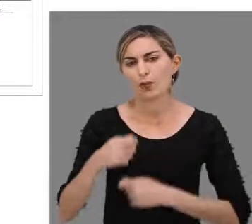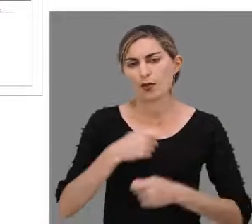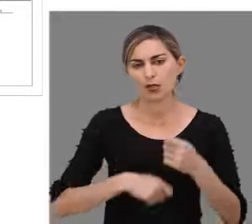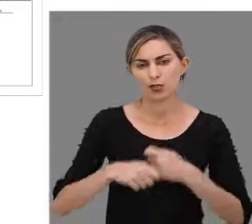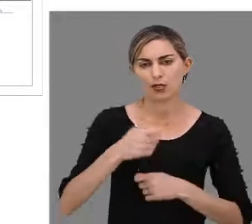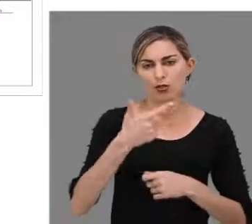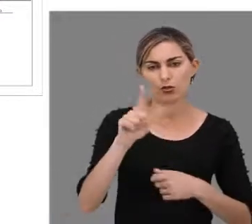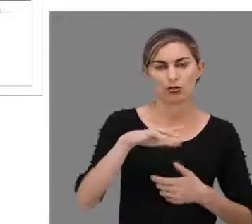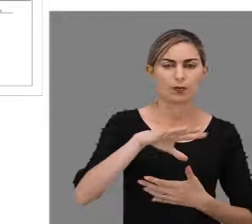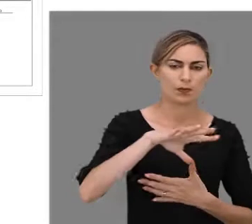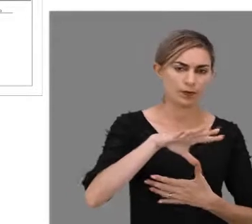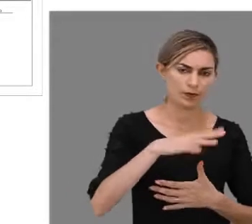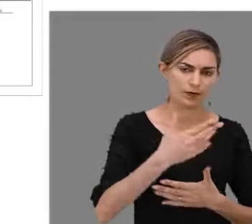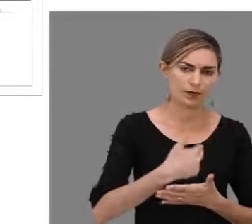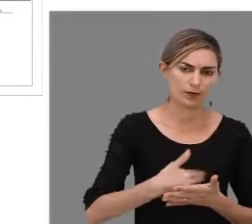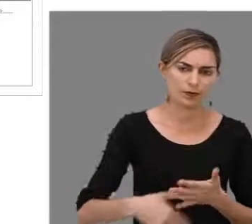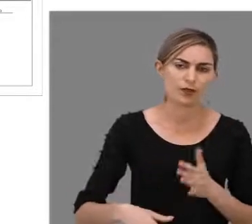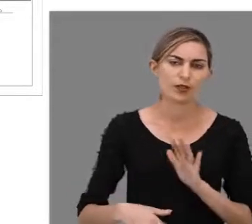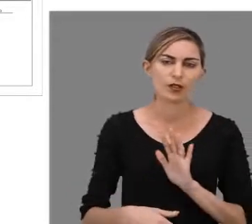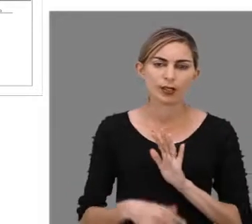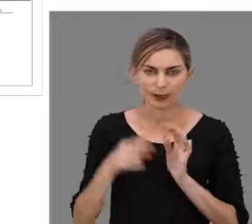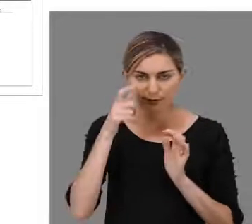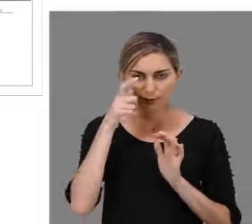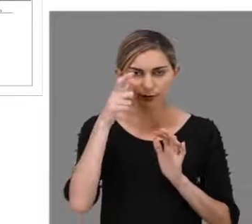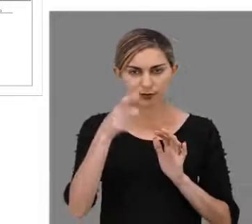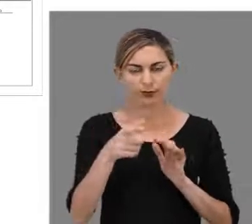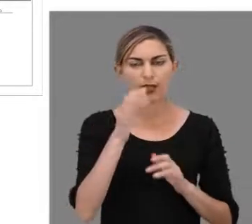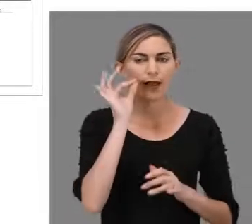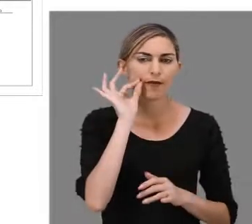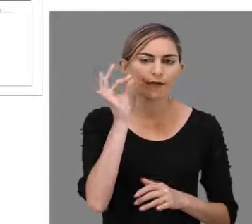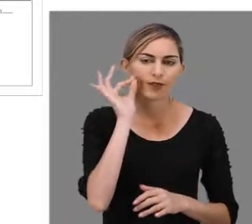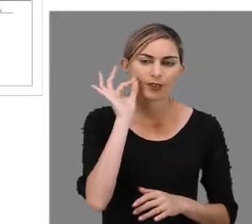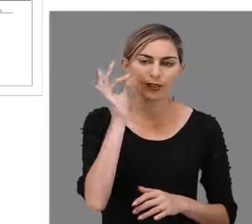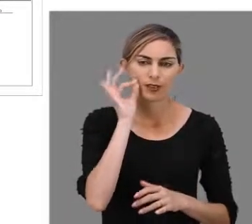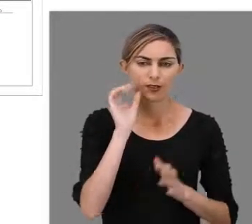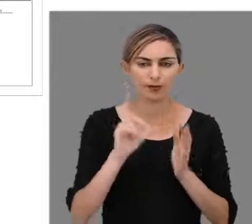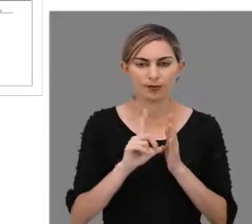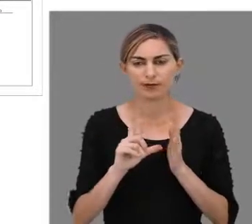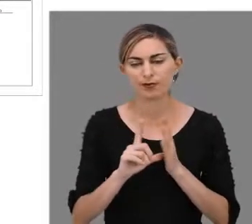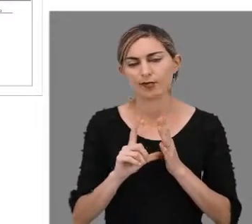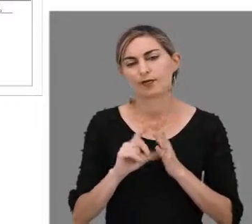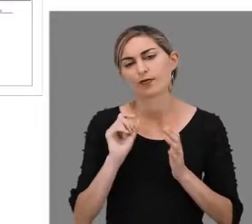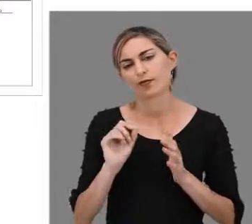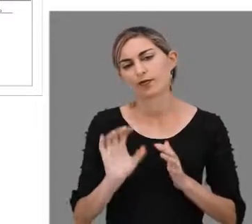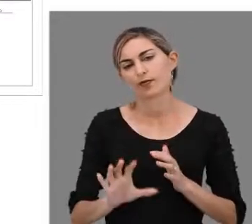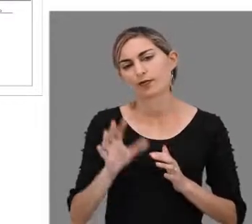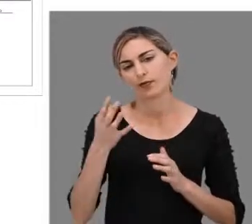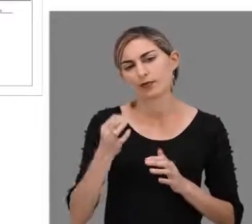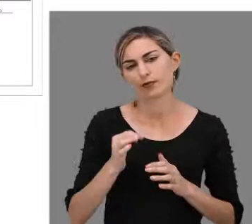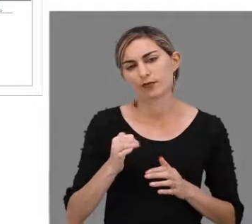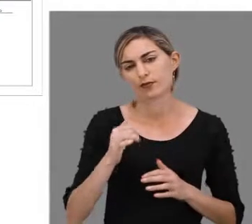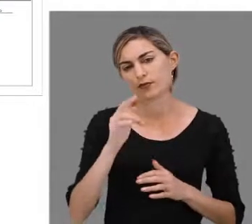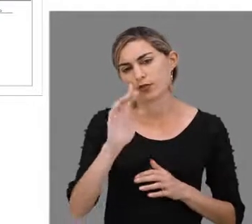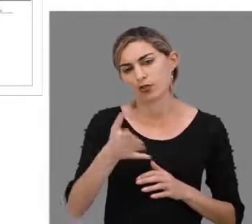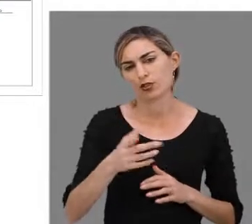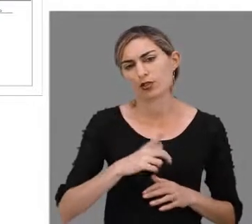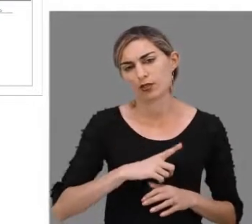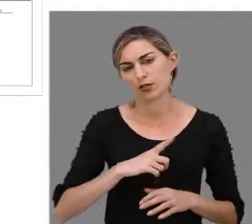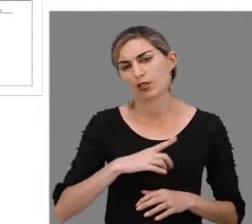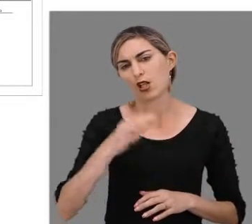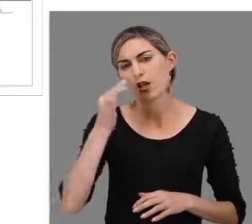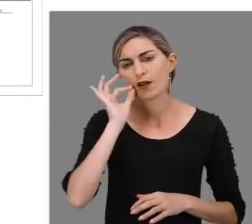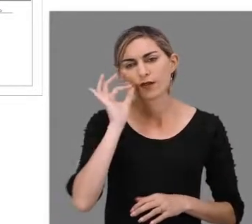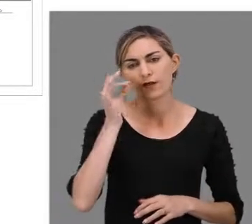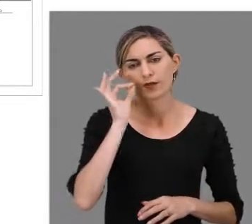com outra planta aqui, que também foi um projeto bem interessante, que é de uma cafeteria. E aí o que é que acontece? Nesse espaço já tinha uma